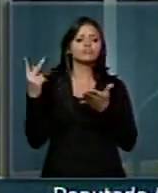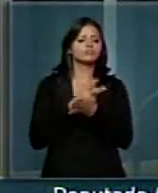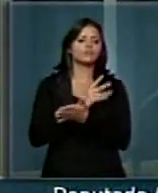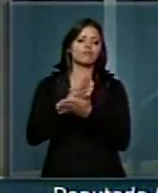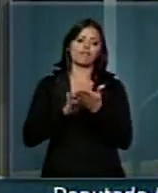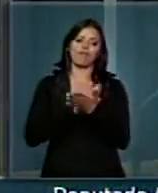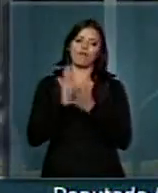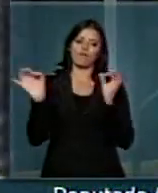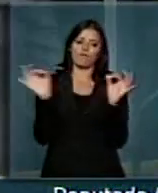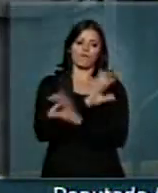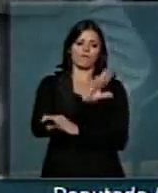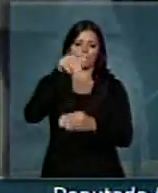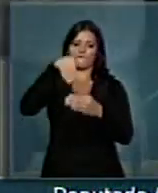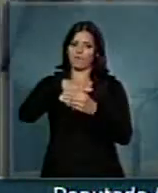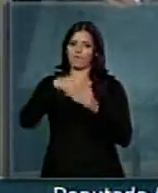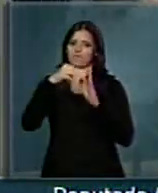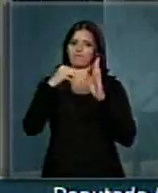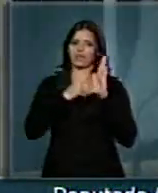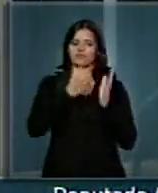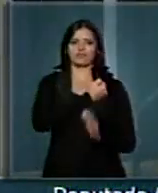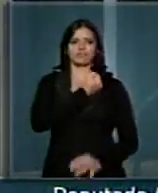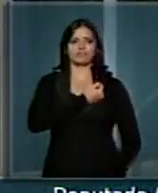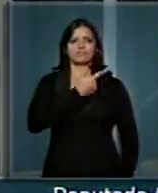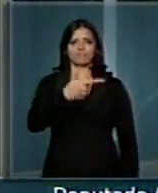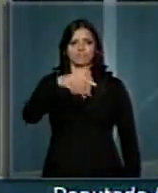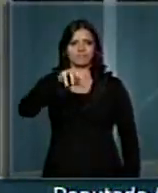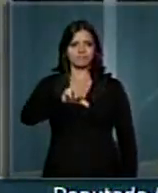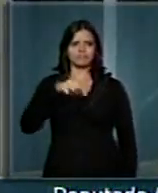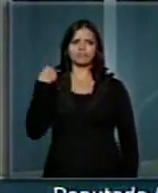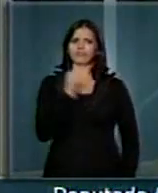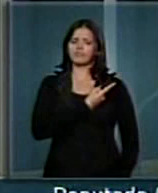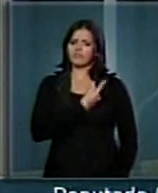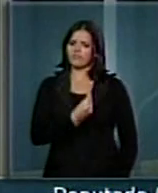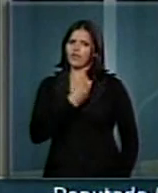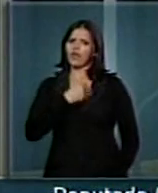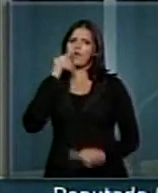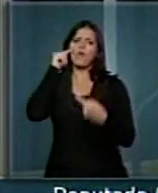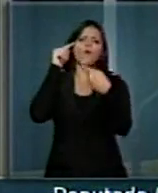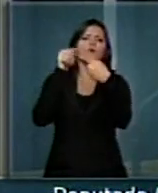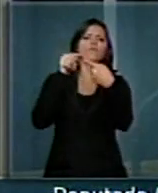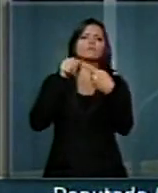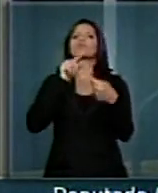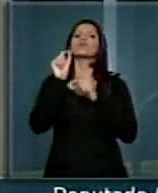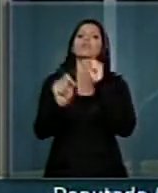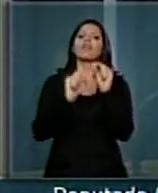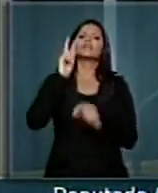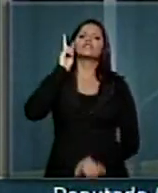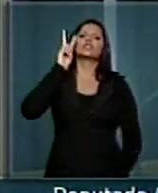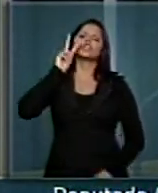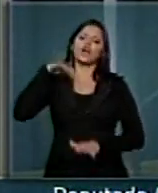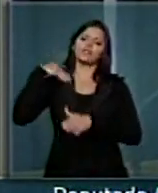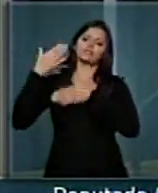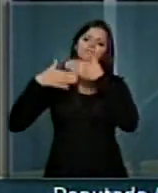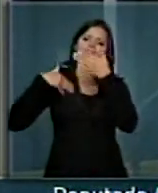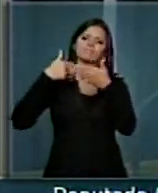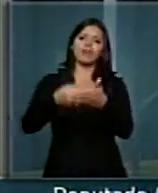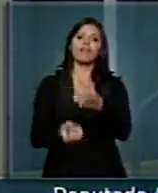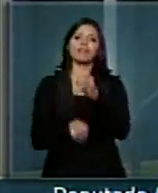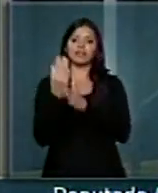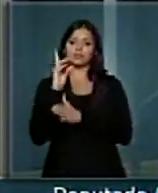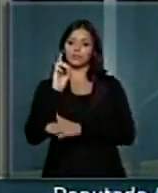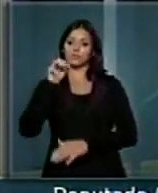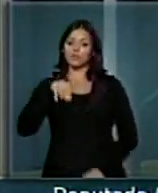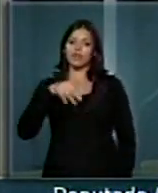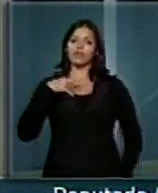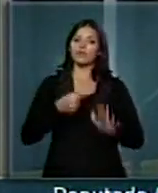a conclusão da emenda 29. Nós estamos coerentes com a nossa história. E eu trouxe